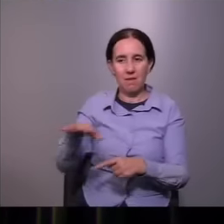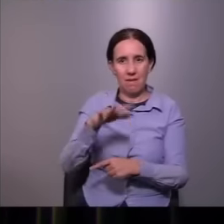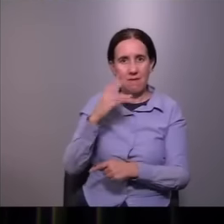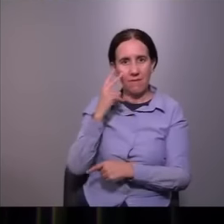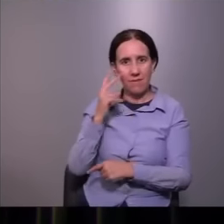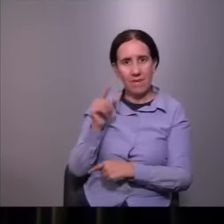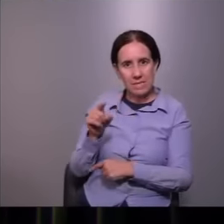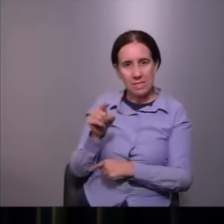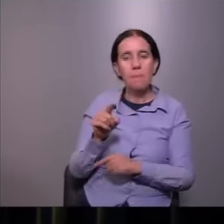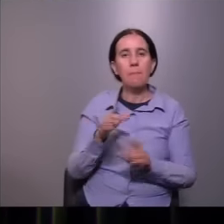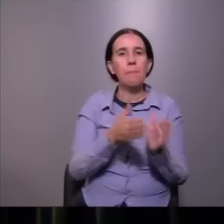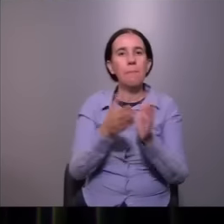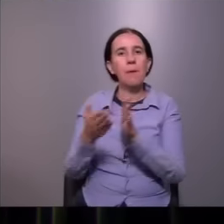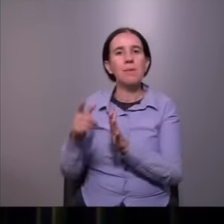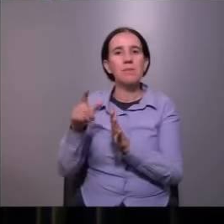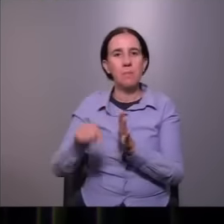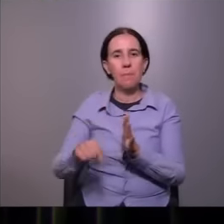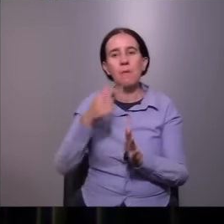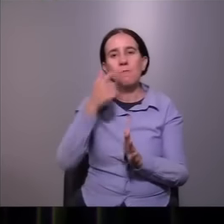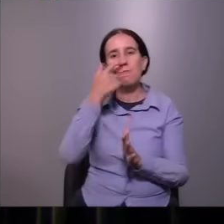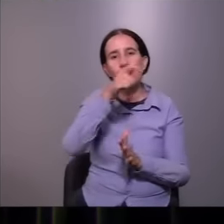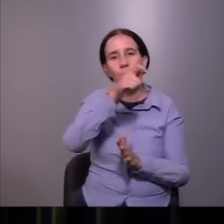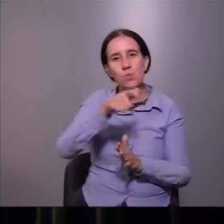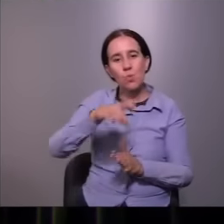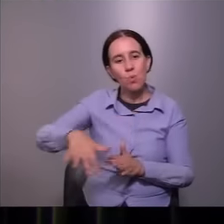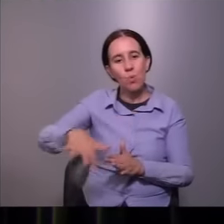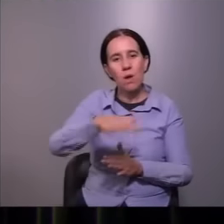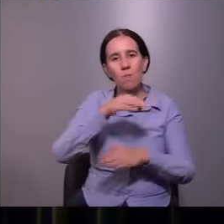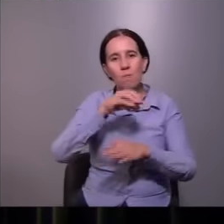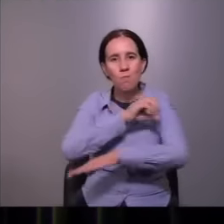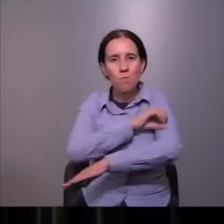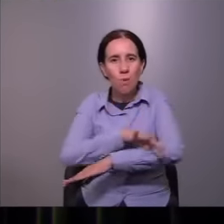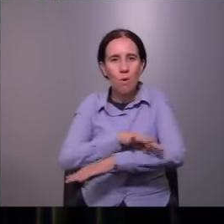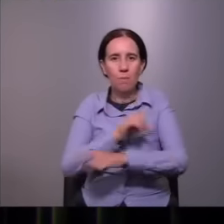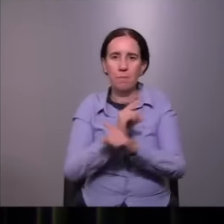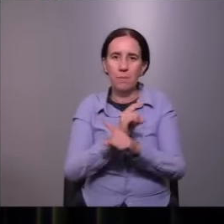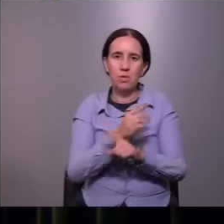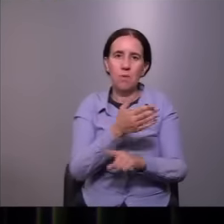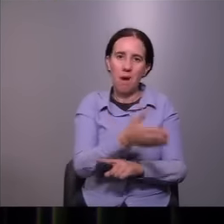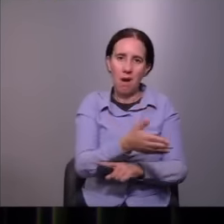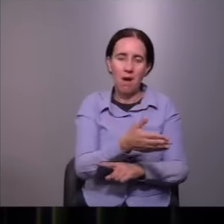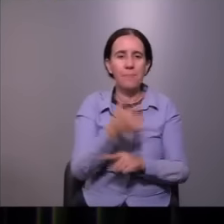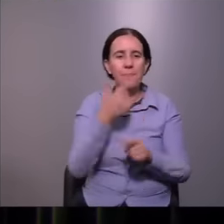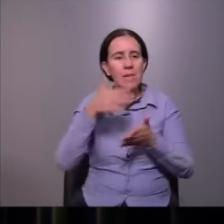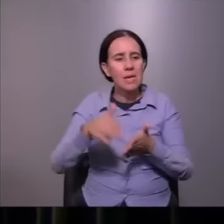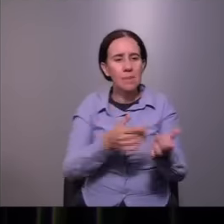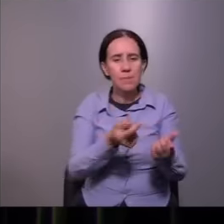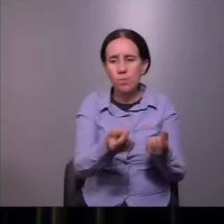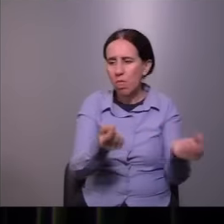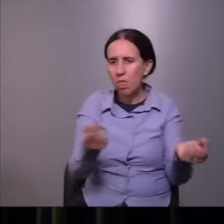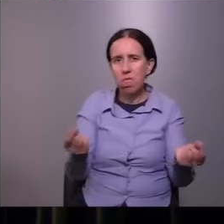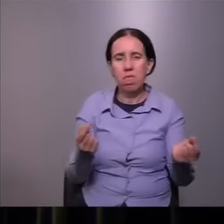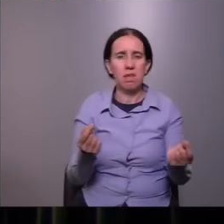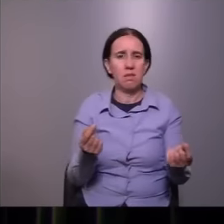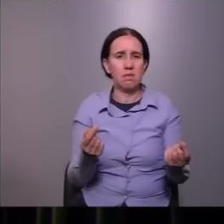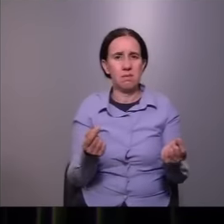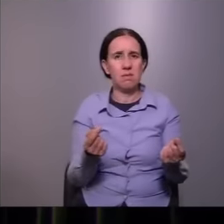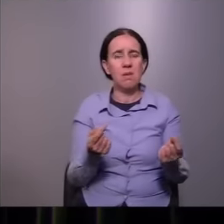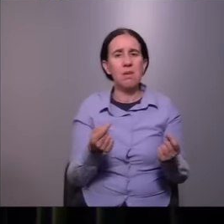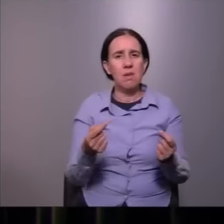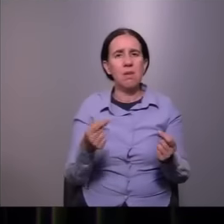que habitam nos lugares de paz, mas são também aqueles que jazem